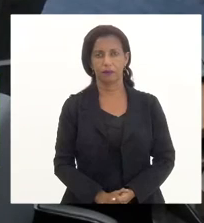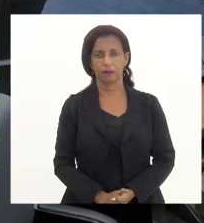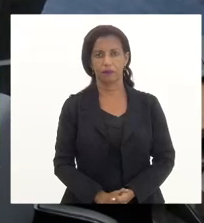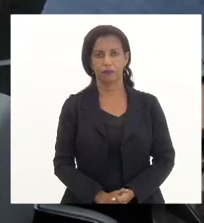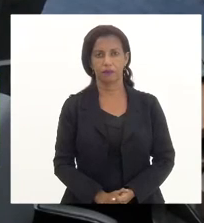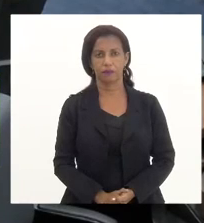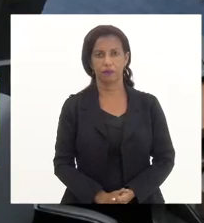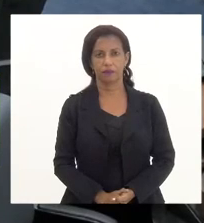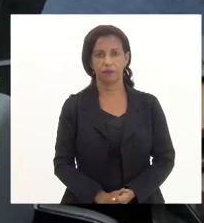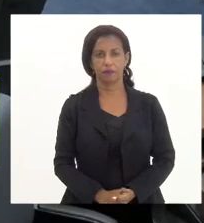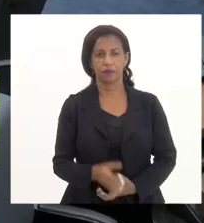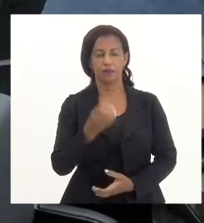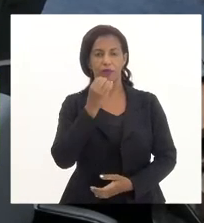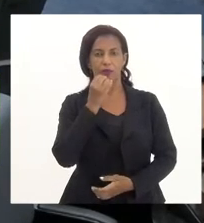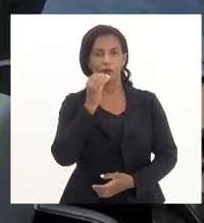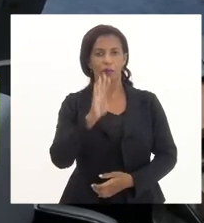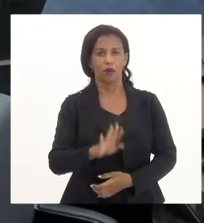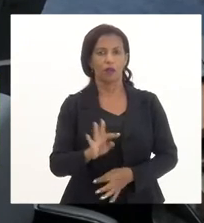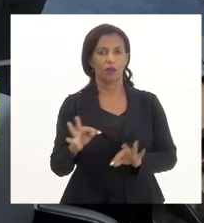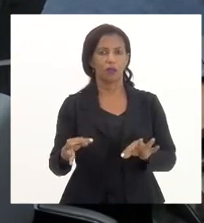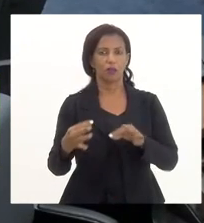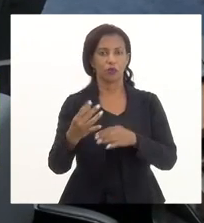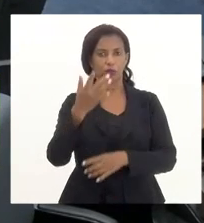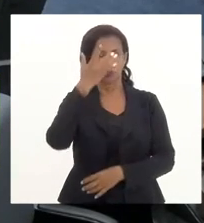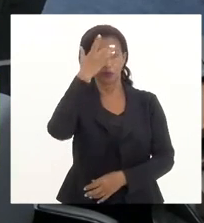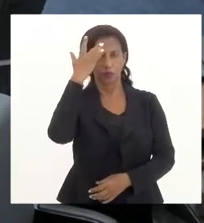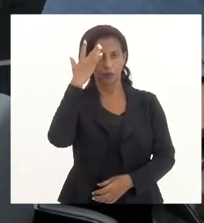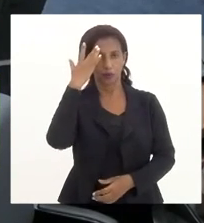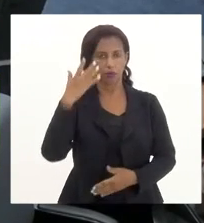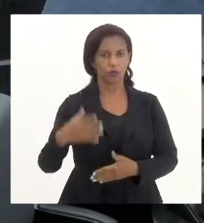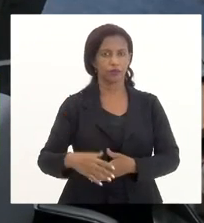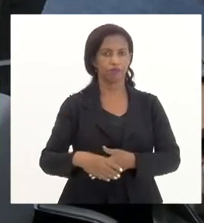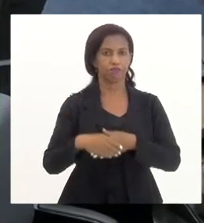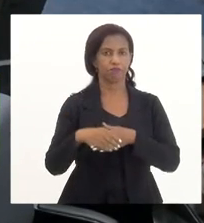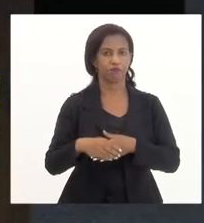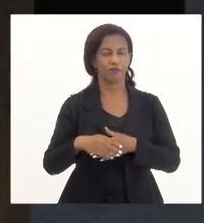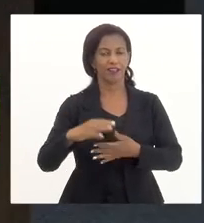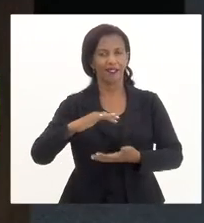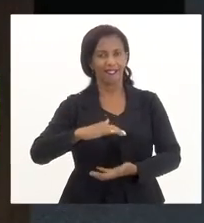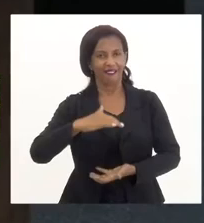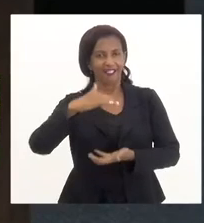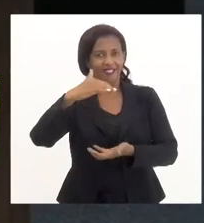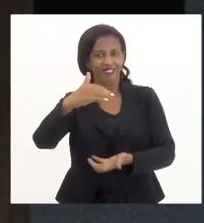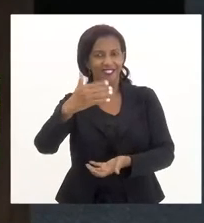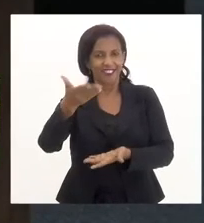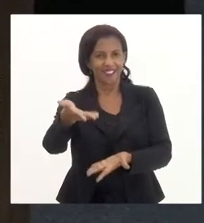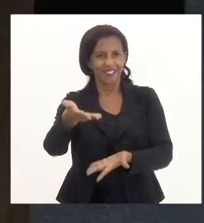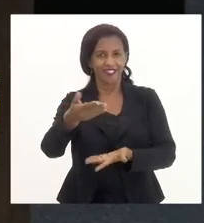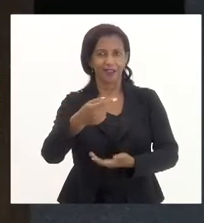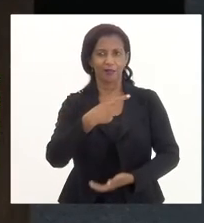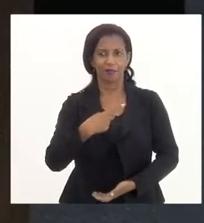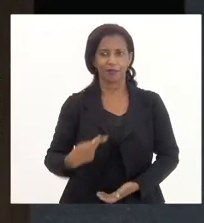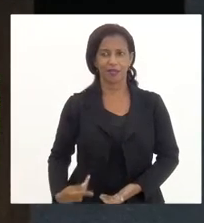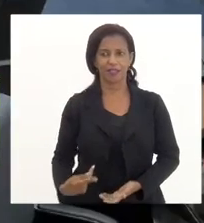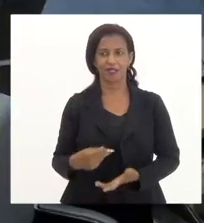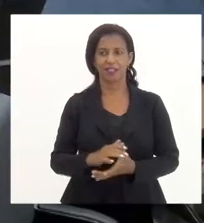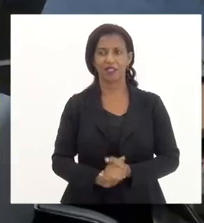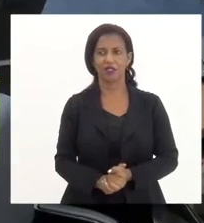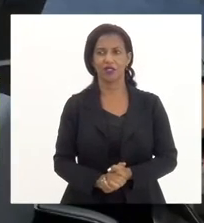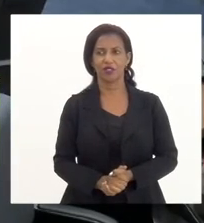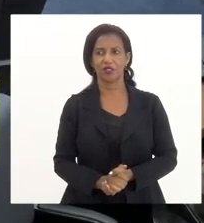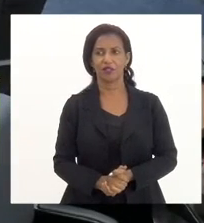Oi boa tarde a todos os presentes Saúdo de cana aí presente na mesa a